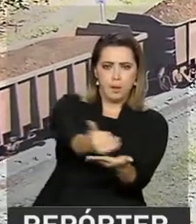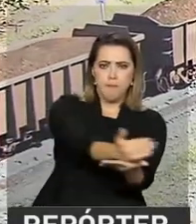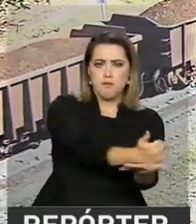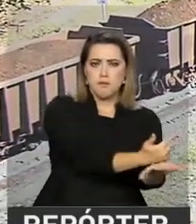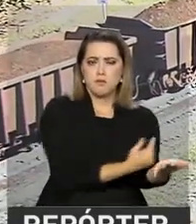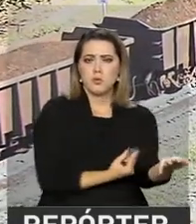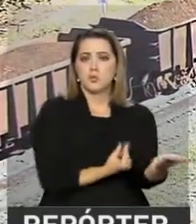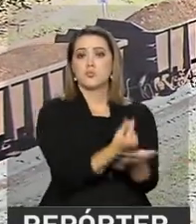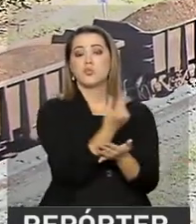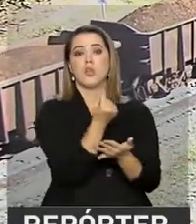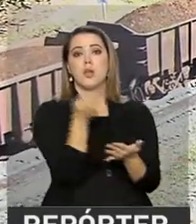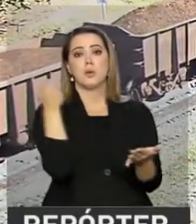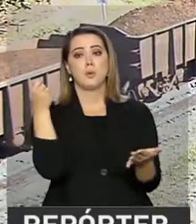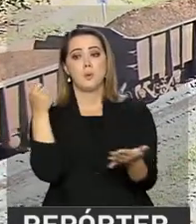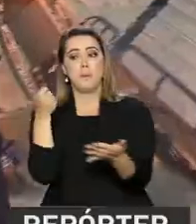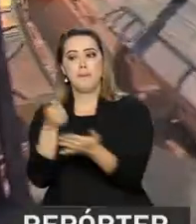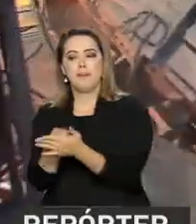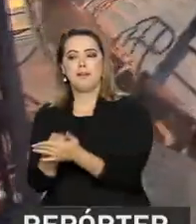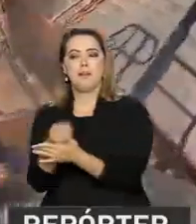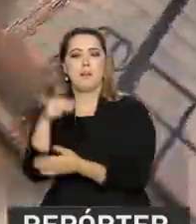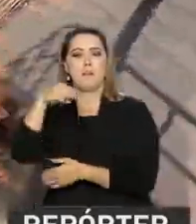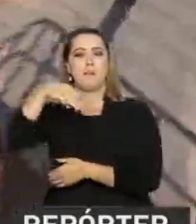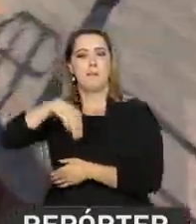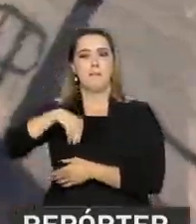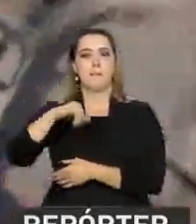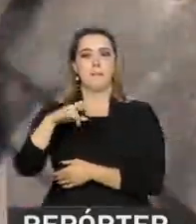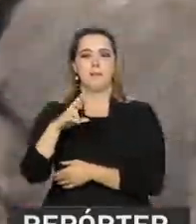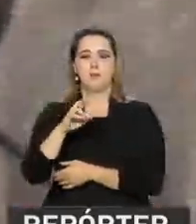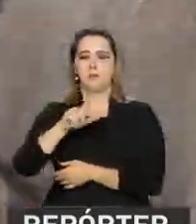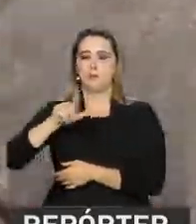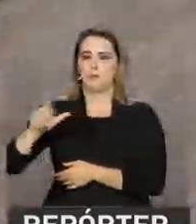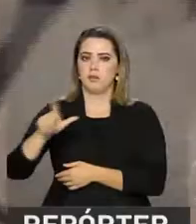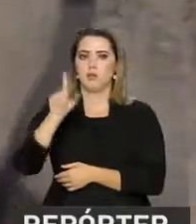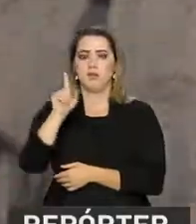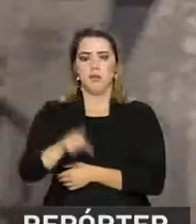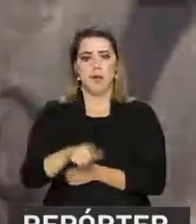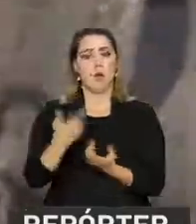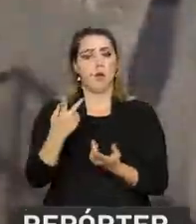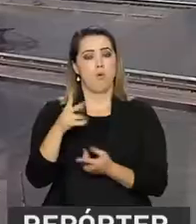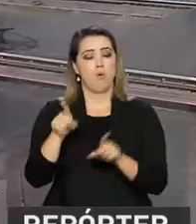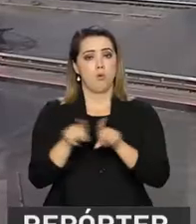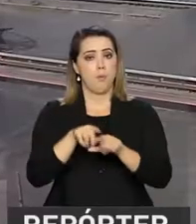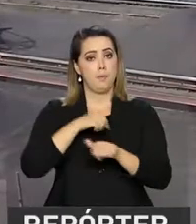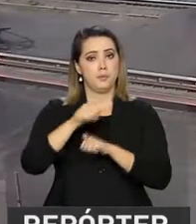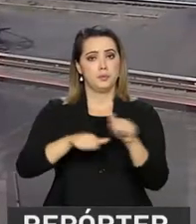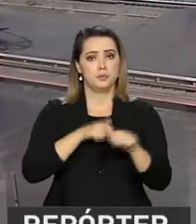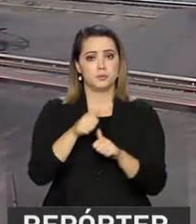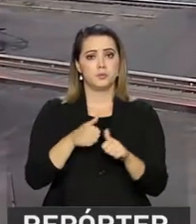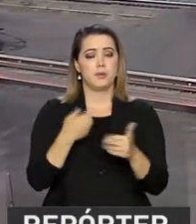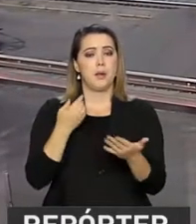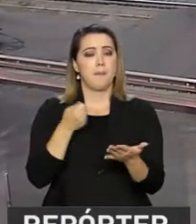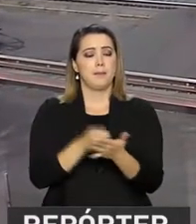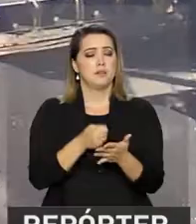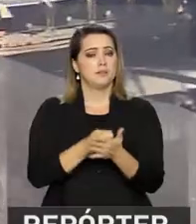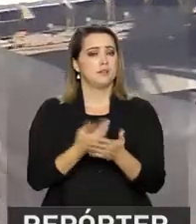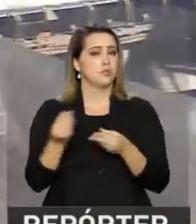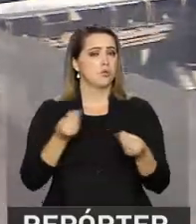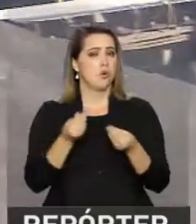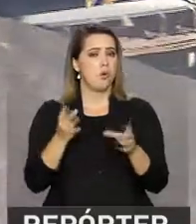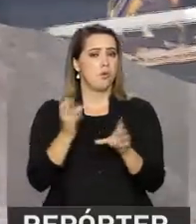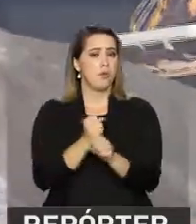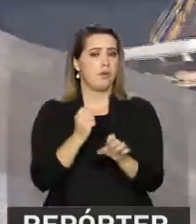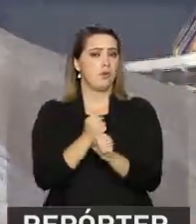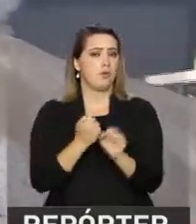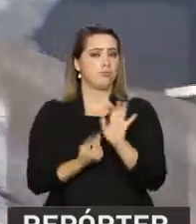dos recursos pela exploração mineral os chamados royalties a proposta muda a base de cálculo da compensação financeira pela